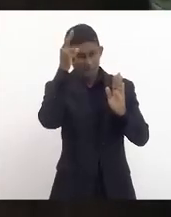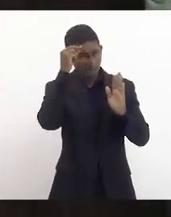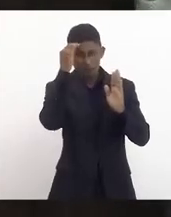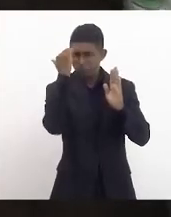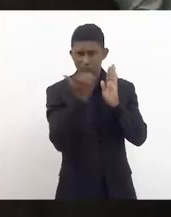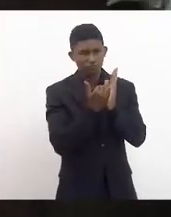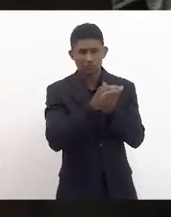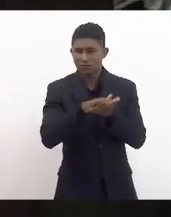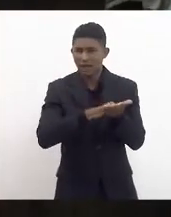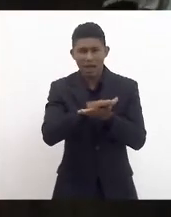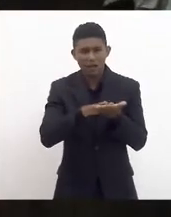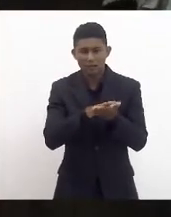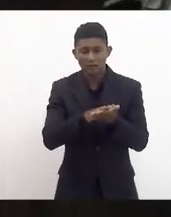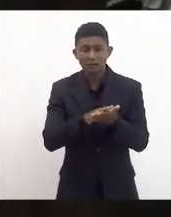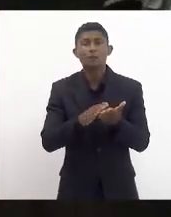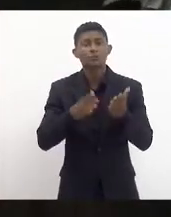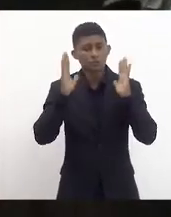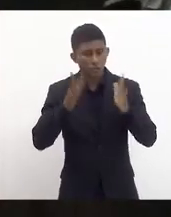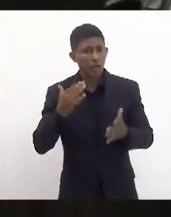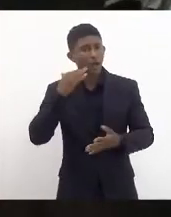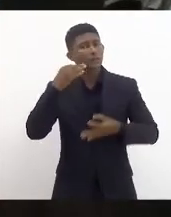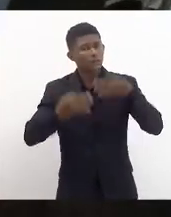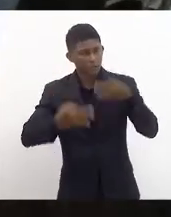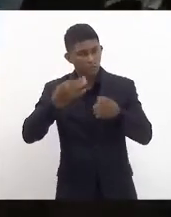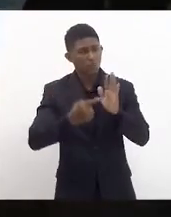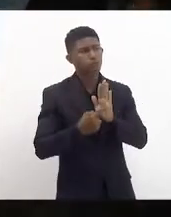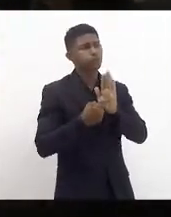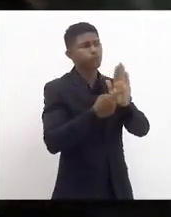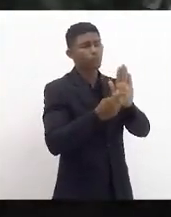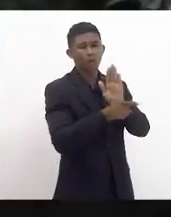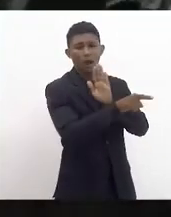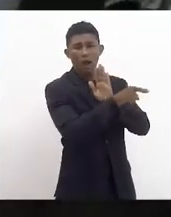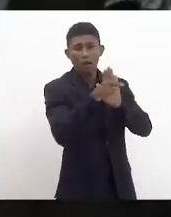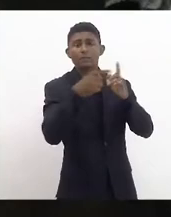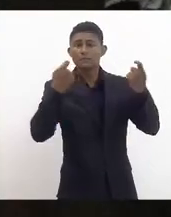que obrigou a prefeitura a readmitir